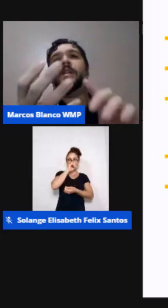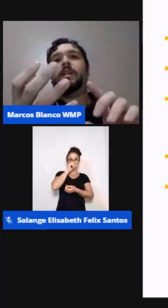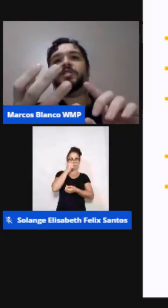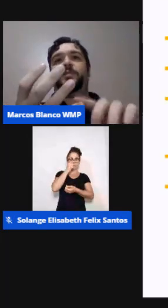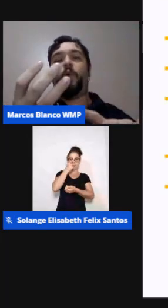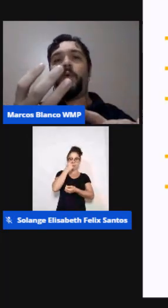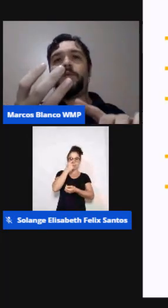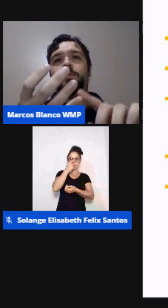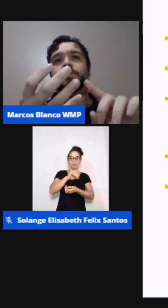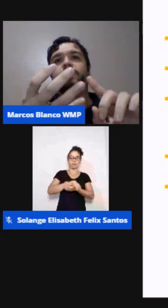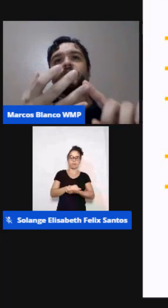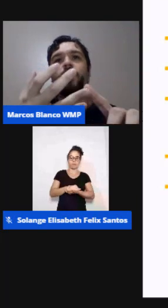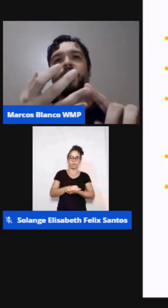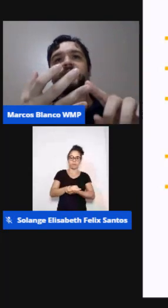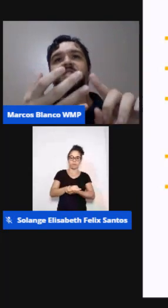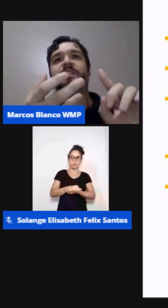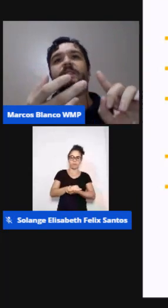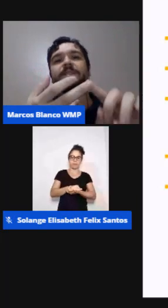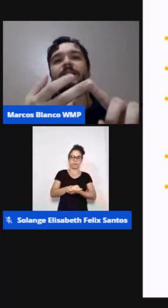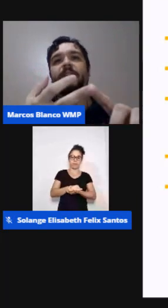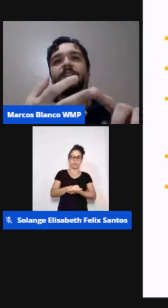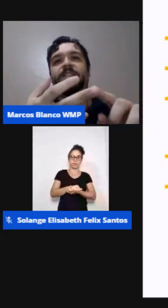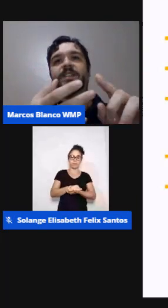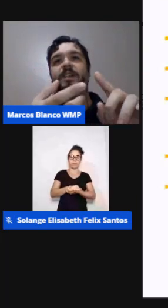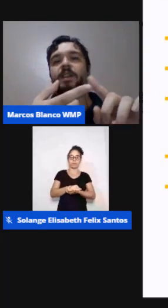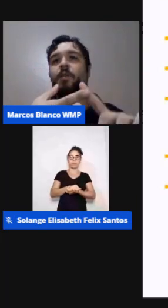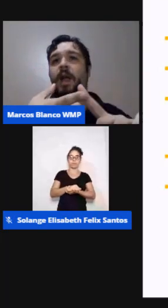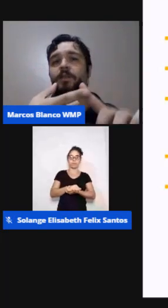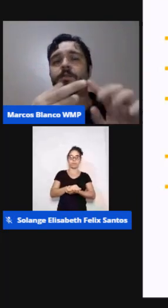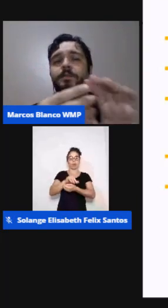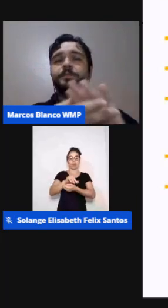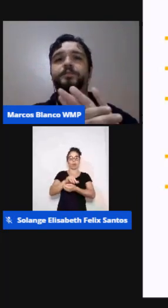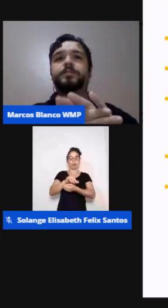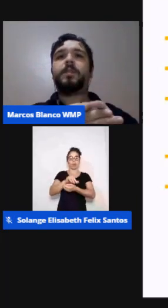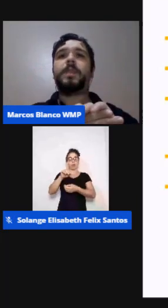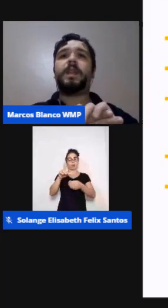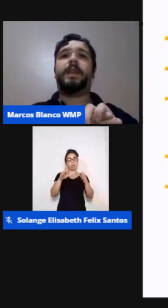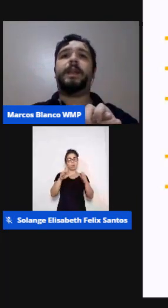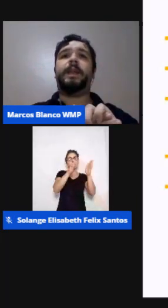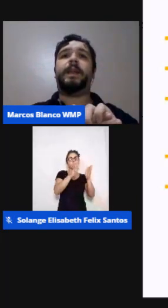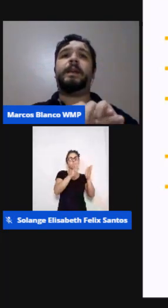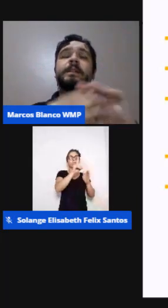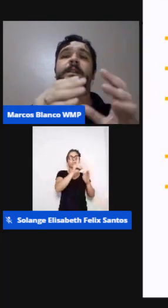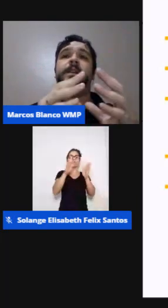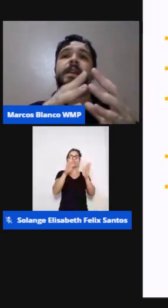sorotipos, tipo 1, 2, 3 e 4.